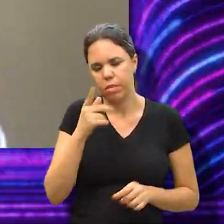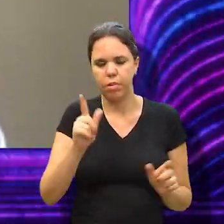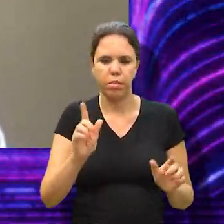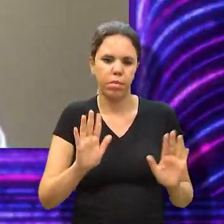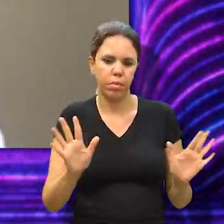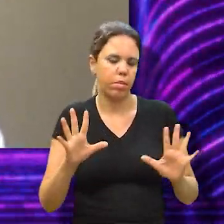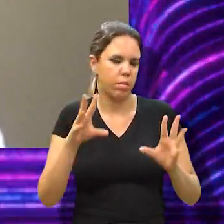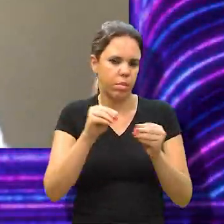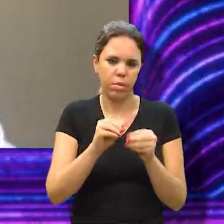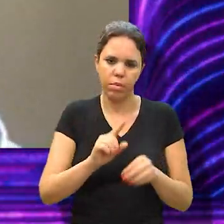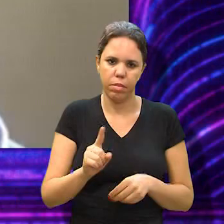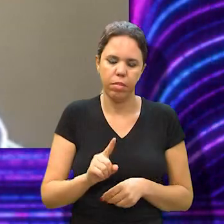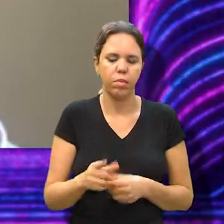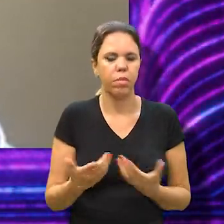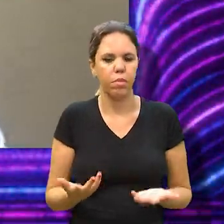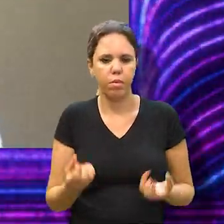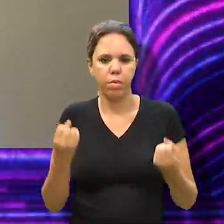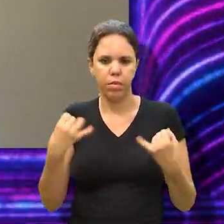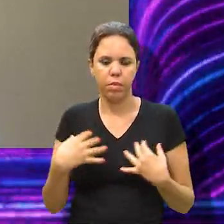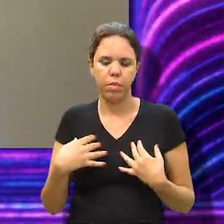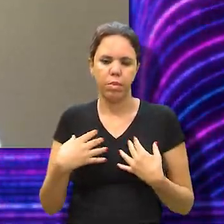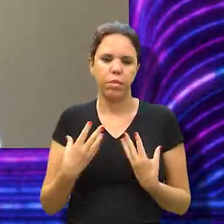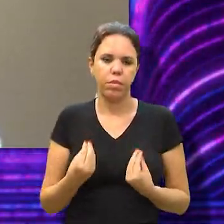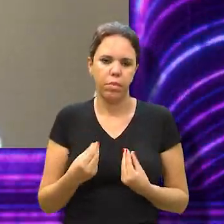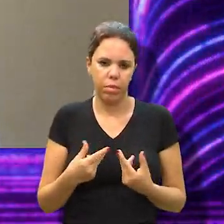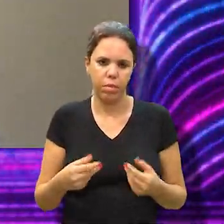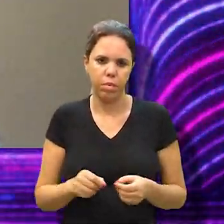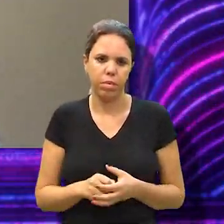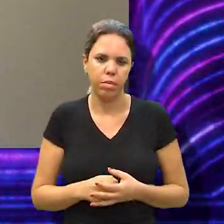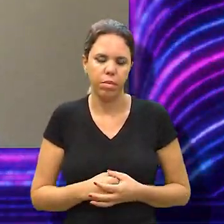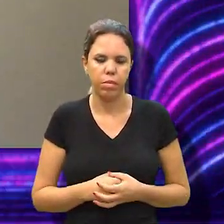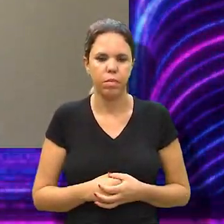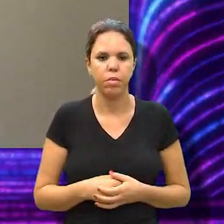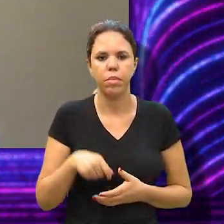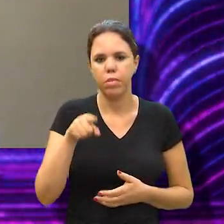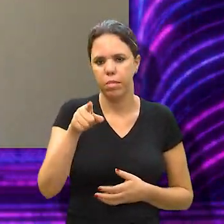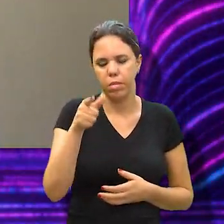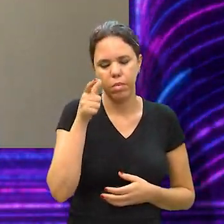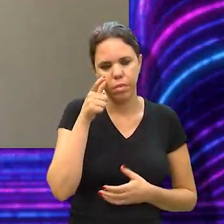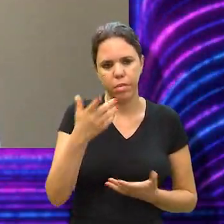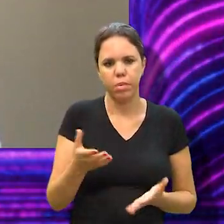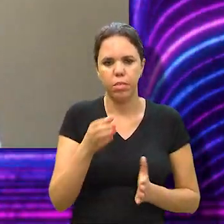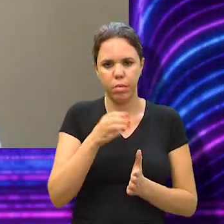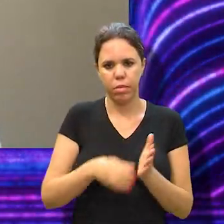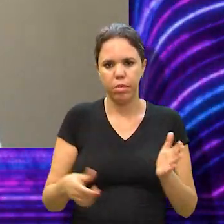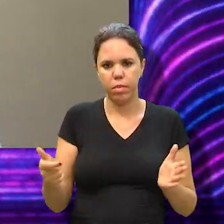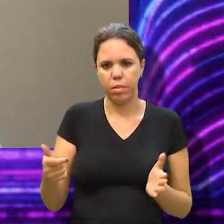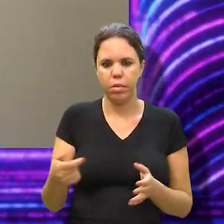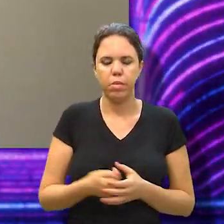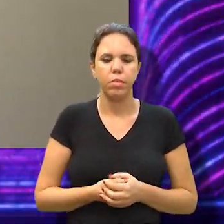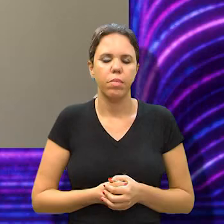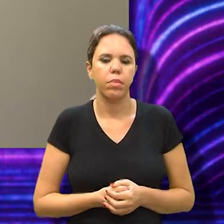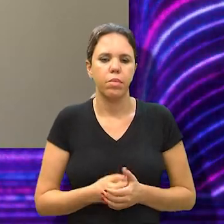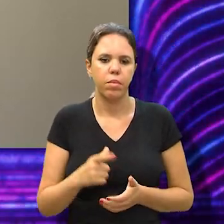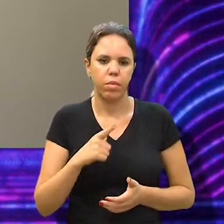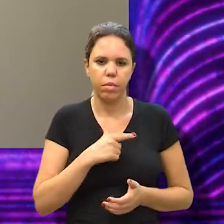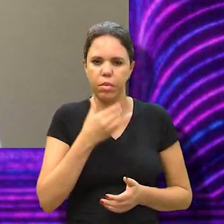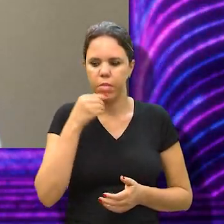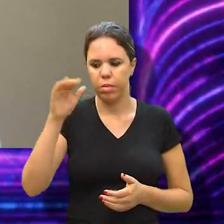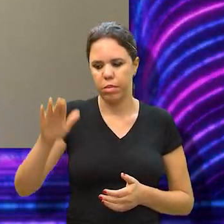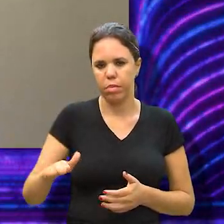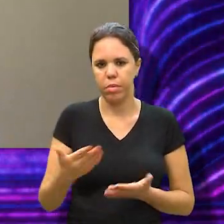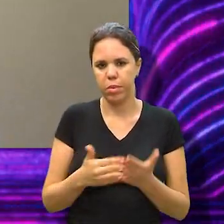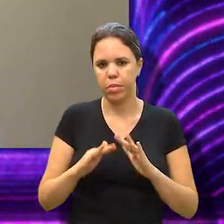não conta, claro, tudo, mas ele conta muita coisa. E quando você vai para o capítulo 2, tem